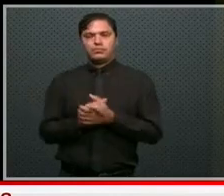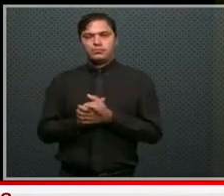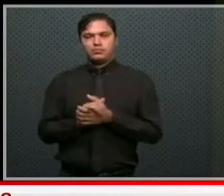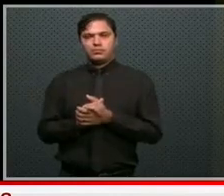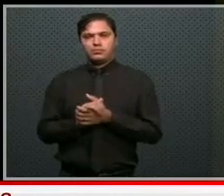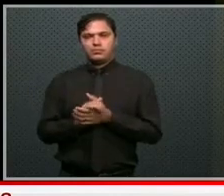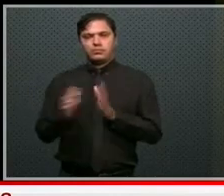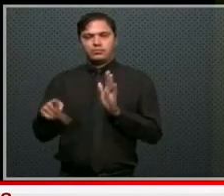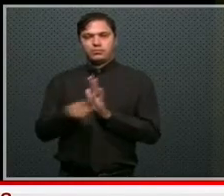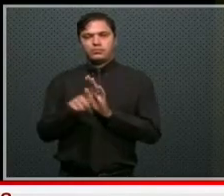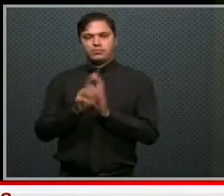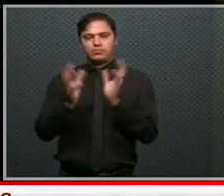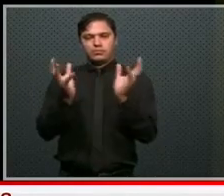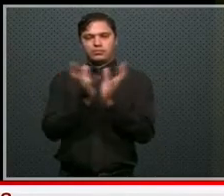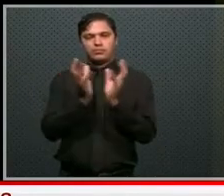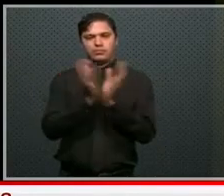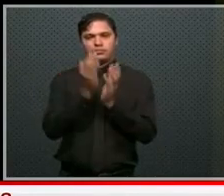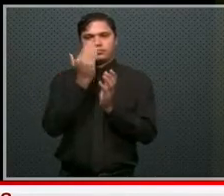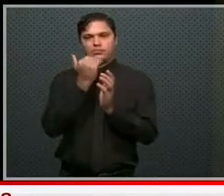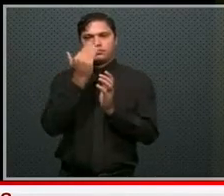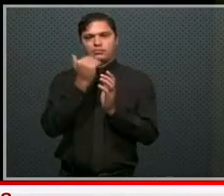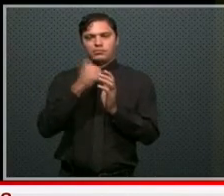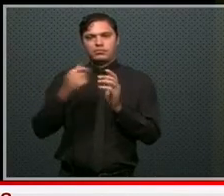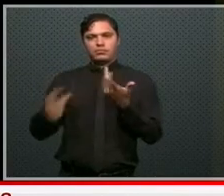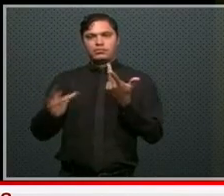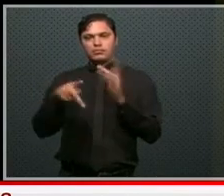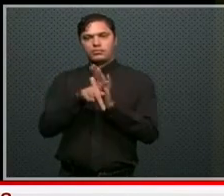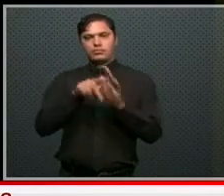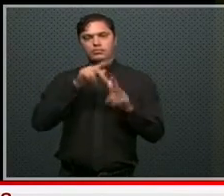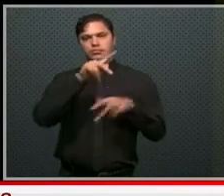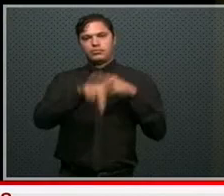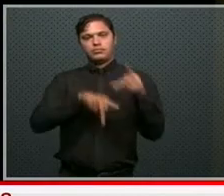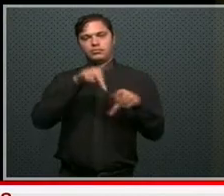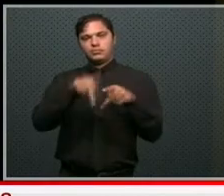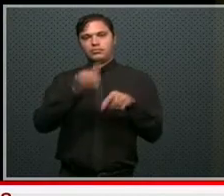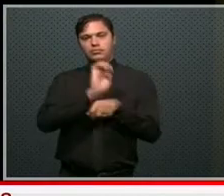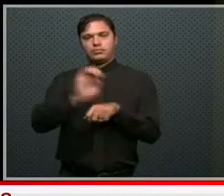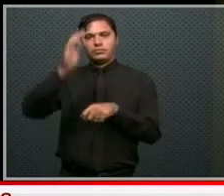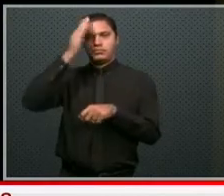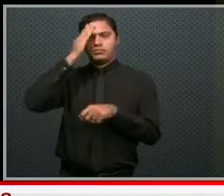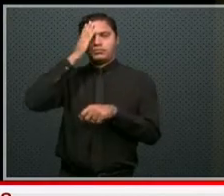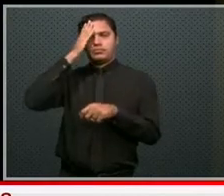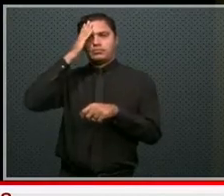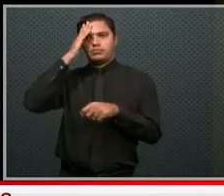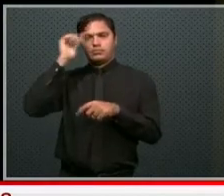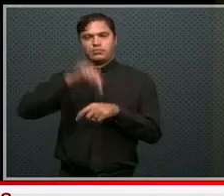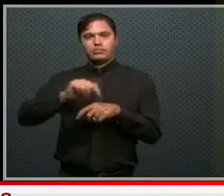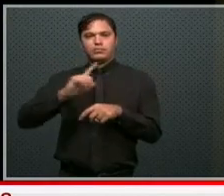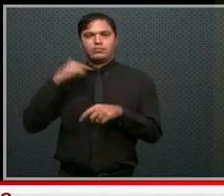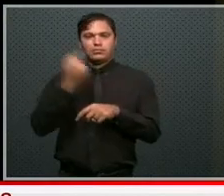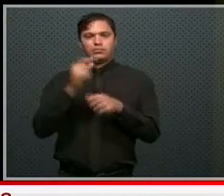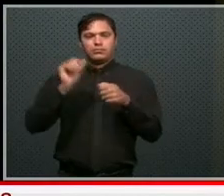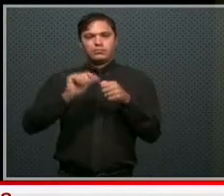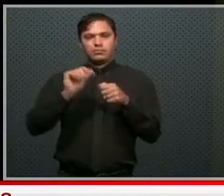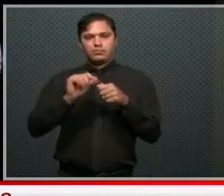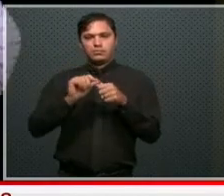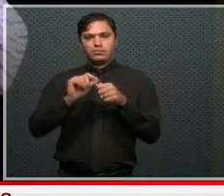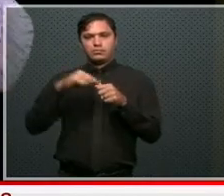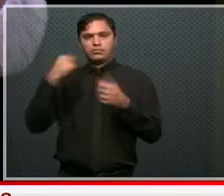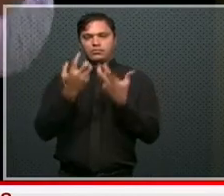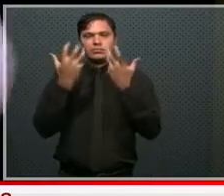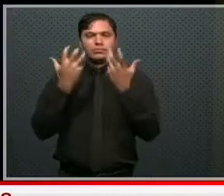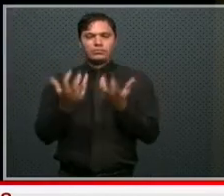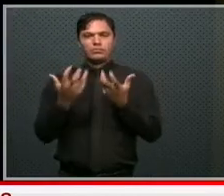Comissão da alimentação tradicional dos povos do Pará São chamada Catra povos onde nós fazemos aquilo que a gente